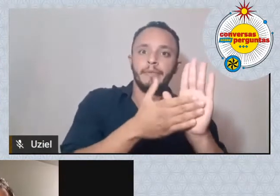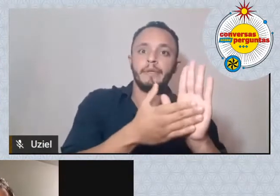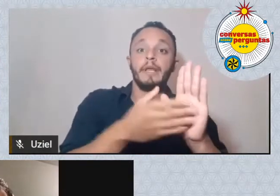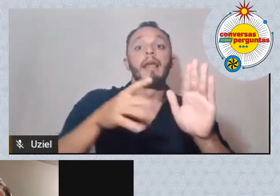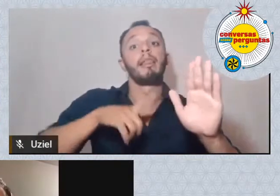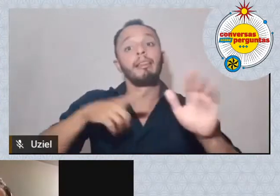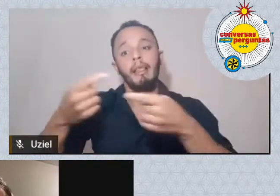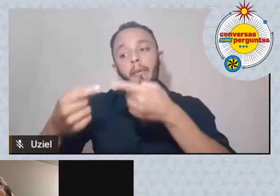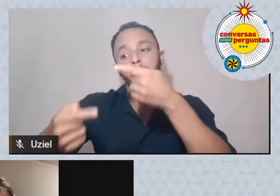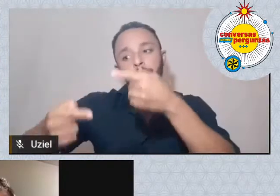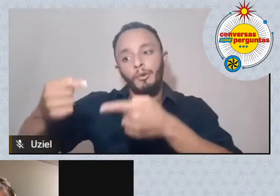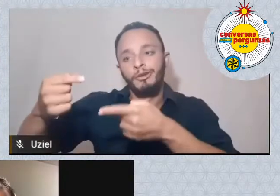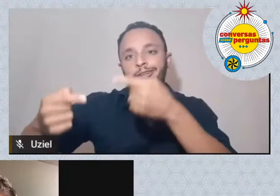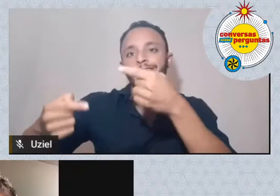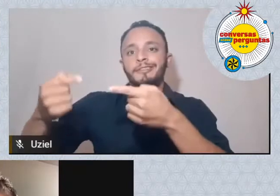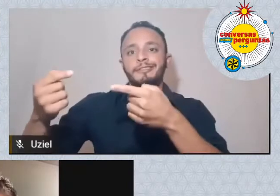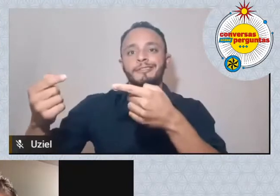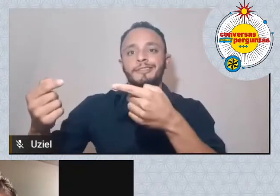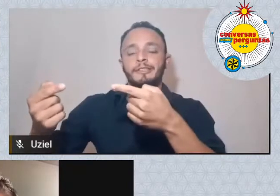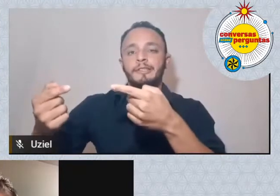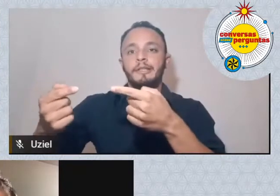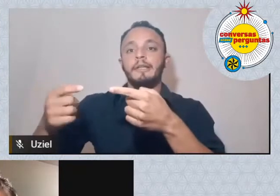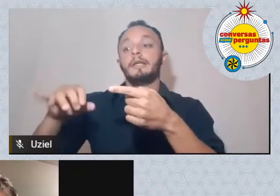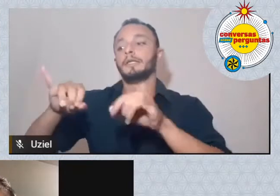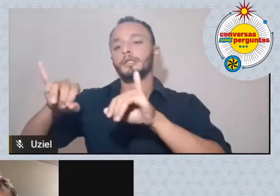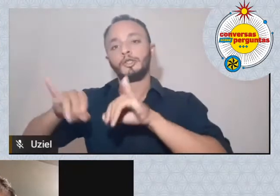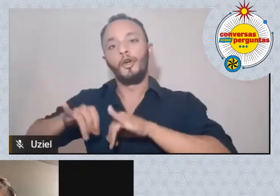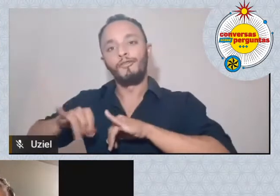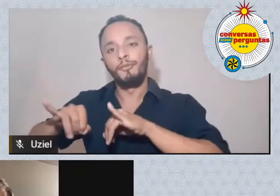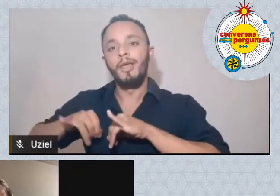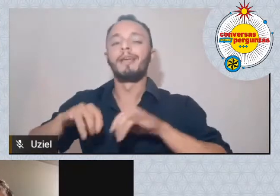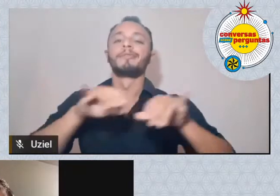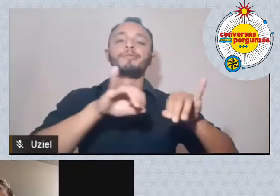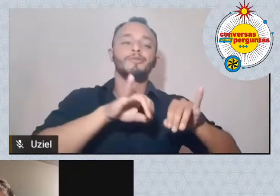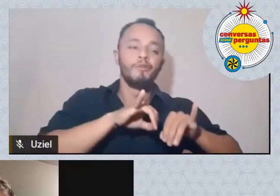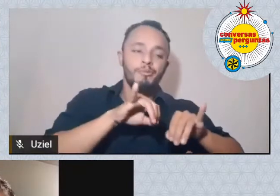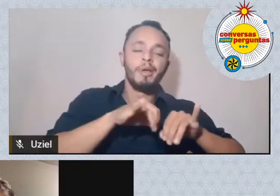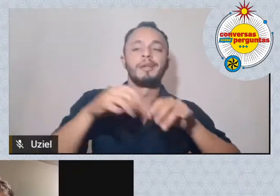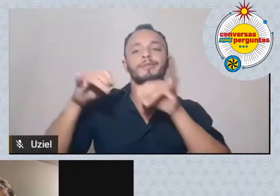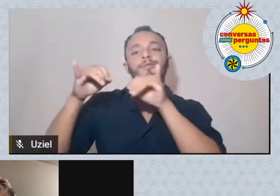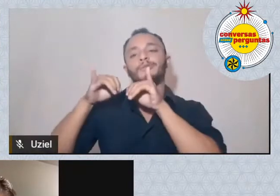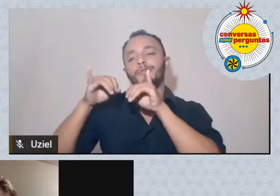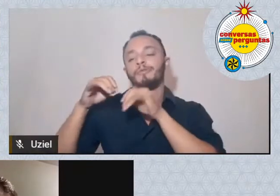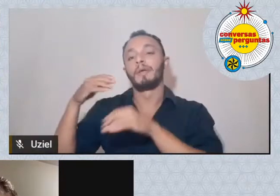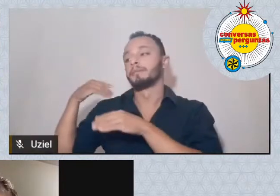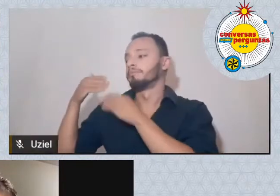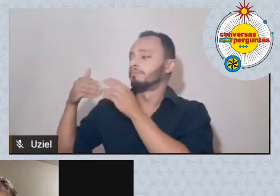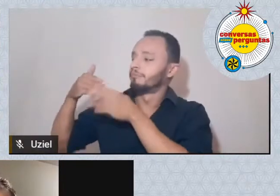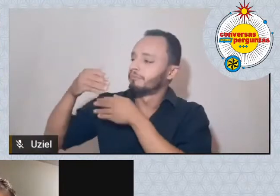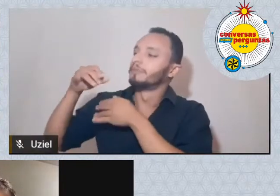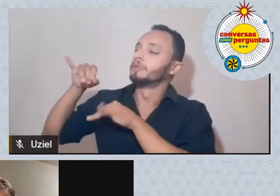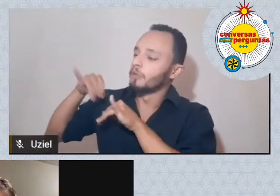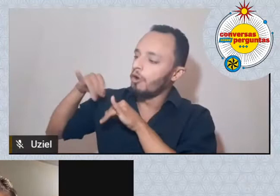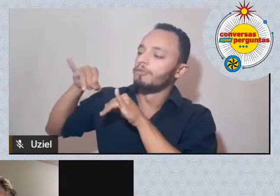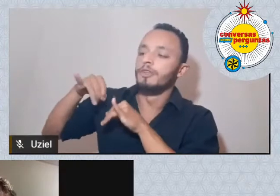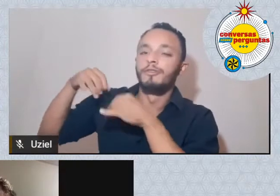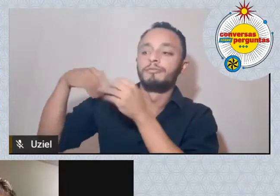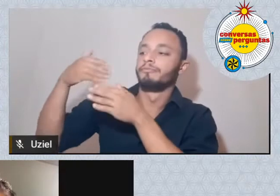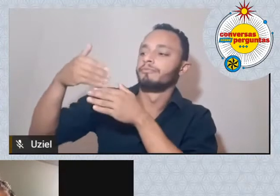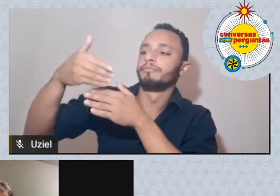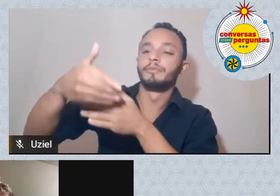política, que é a categoria de sofrimento. Né? Vamos pensar mais no sofrimento das pessoas, em escutar esse sofrimento,